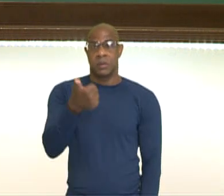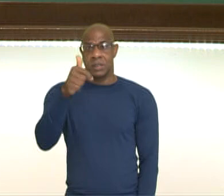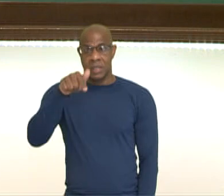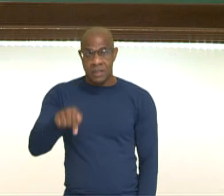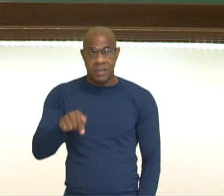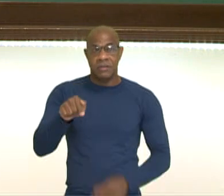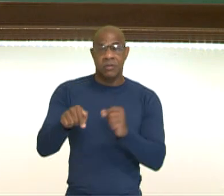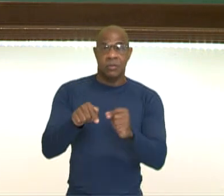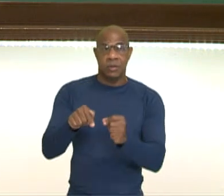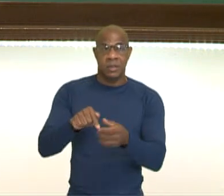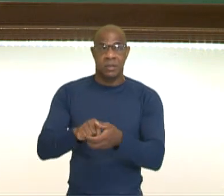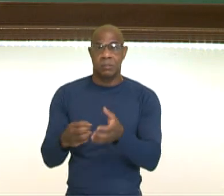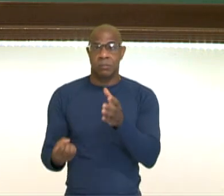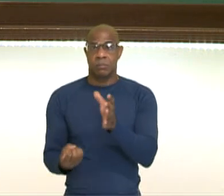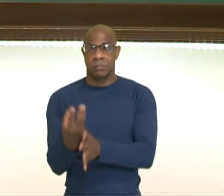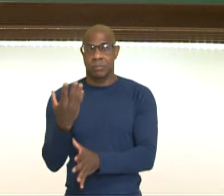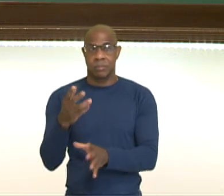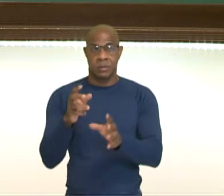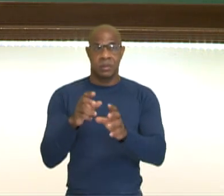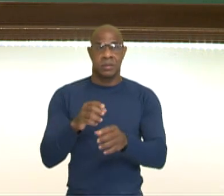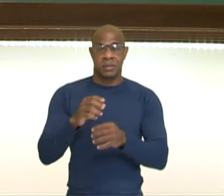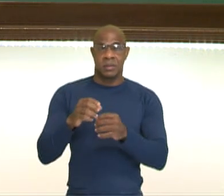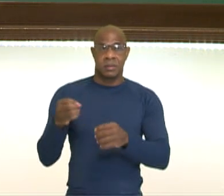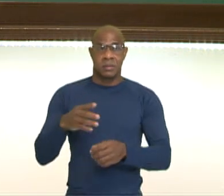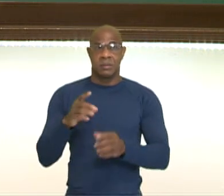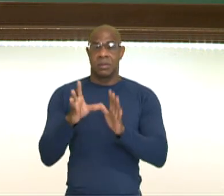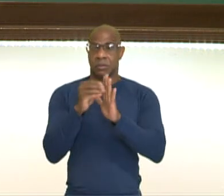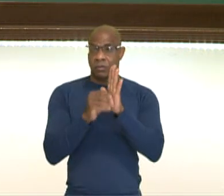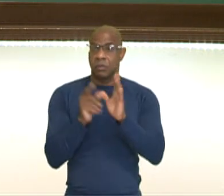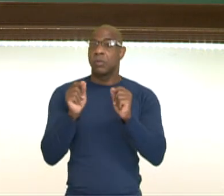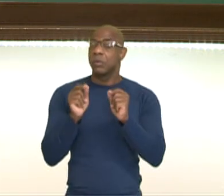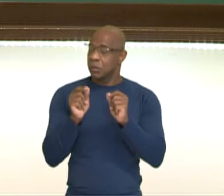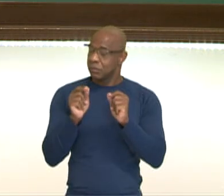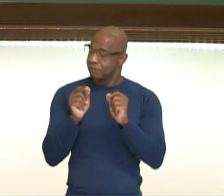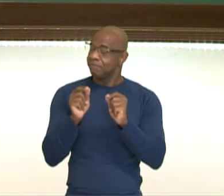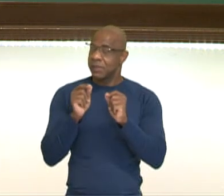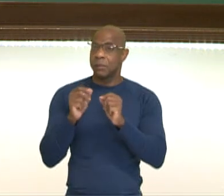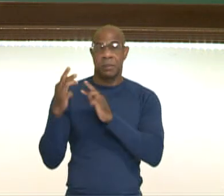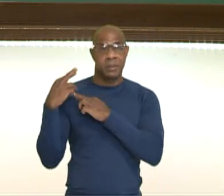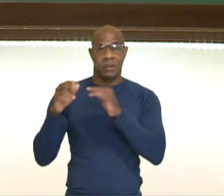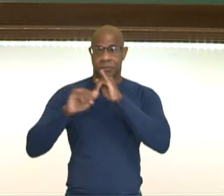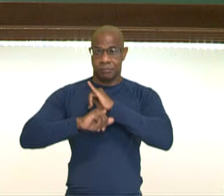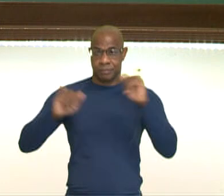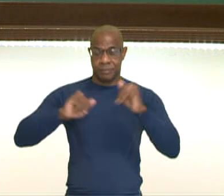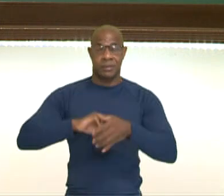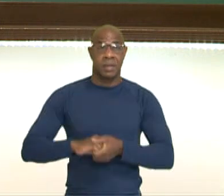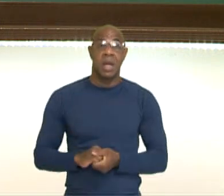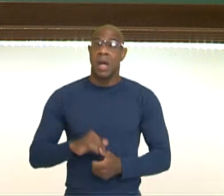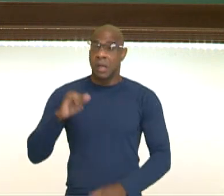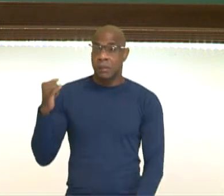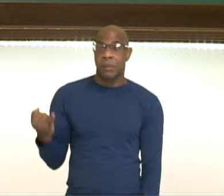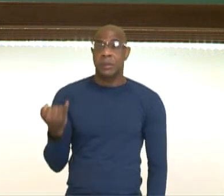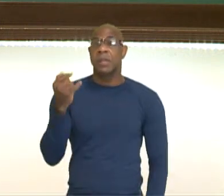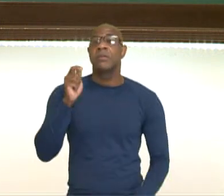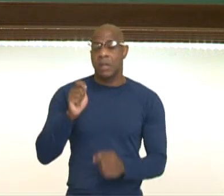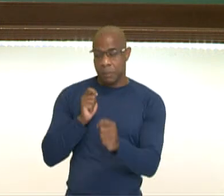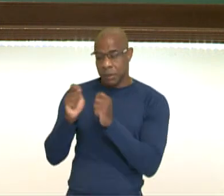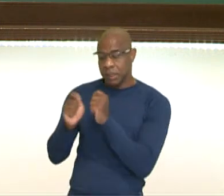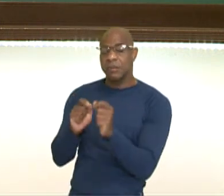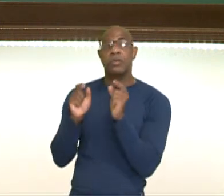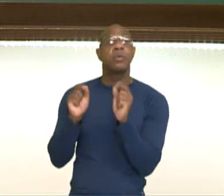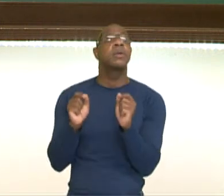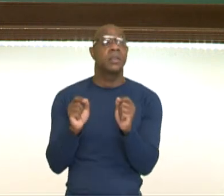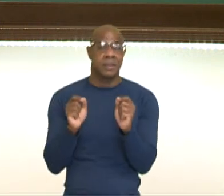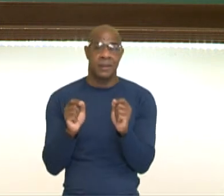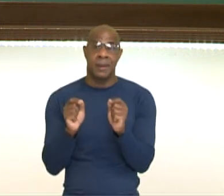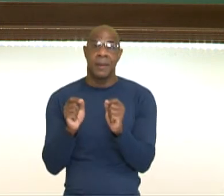17/11/2017, atualizado em 17/11/2017, conteúdo de responsabilidade do anunciante. Muito importante numa reportagem, até